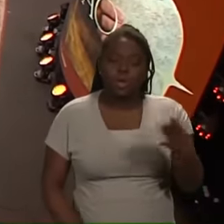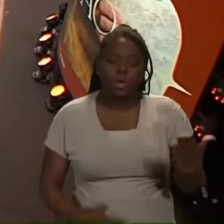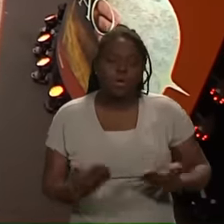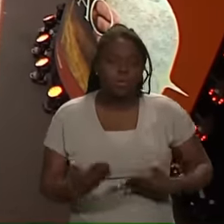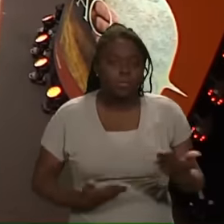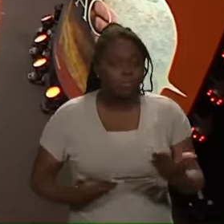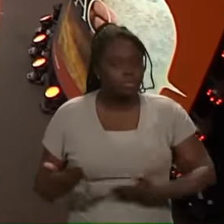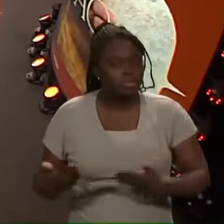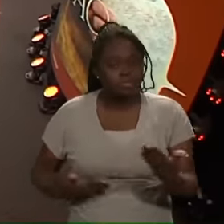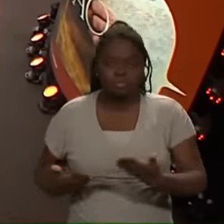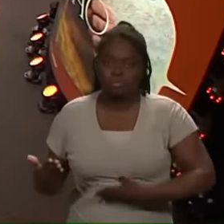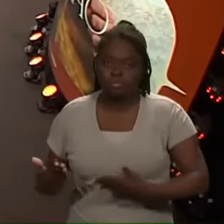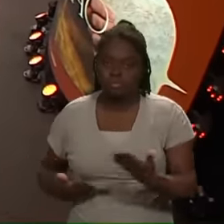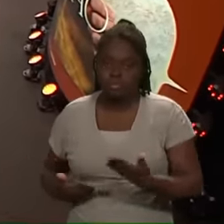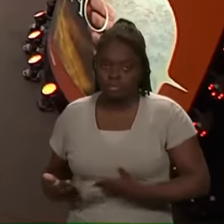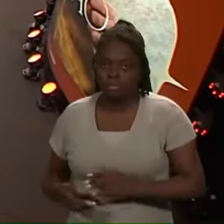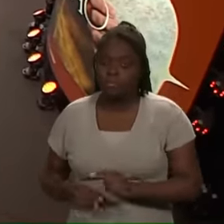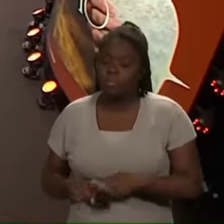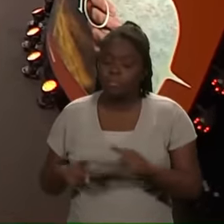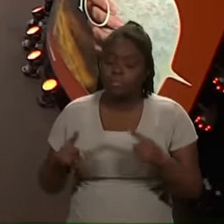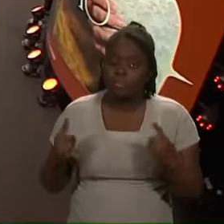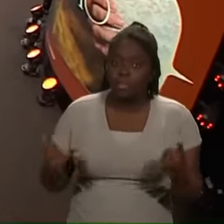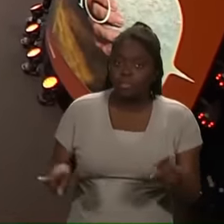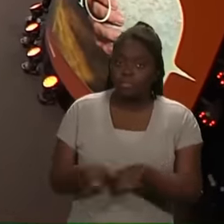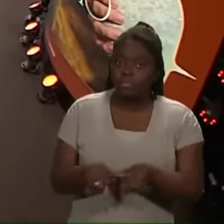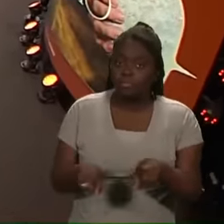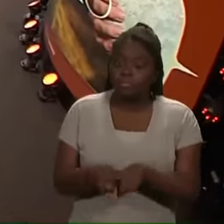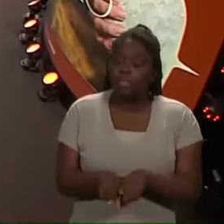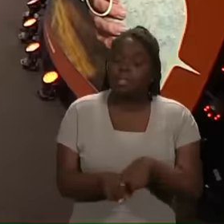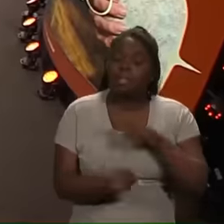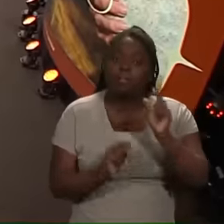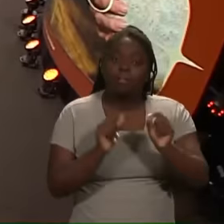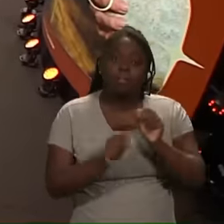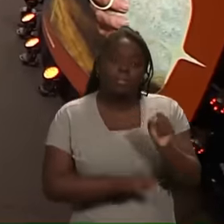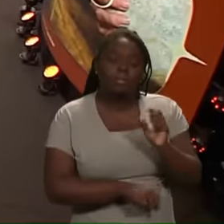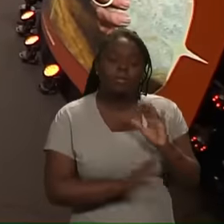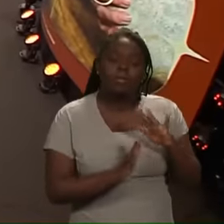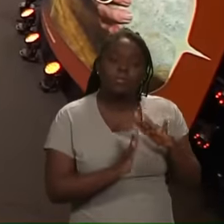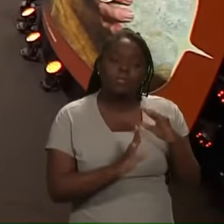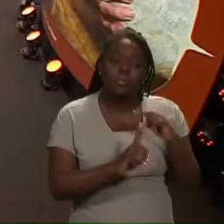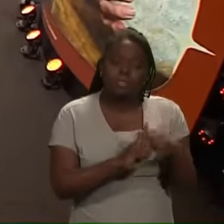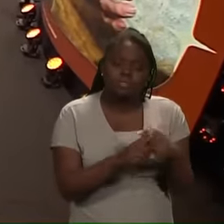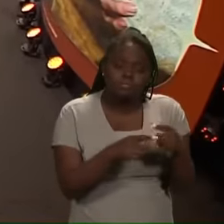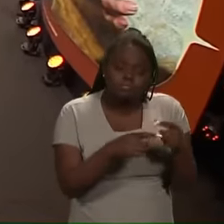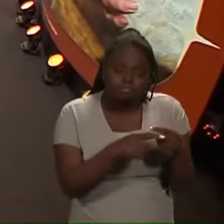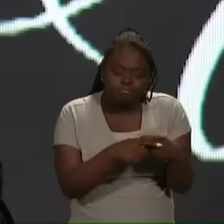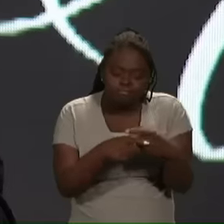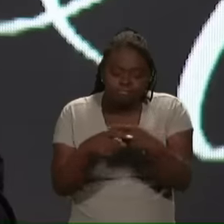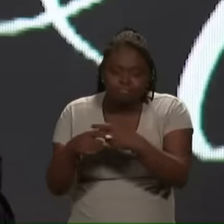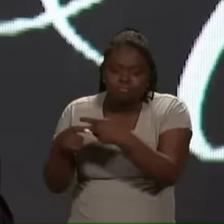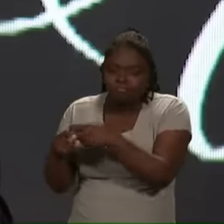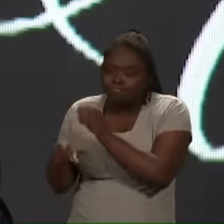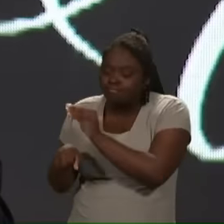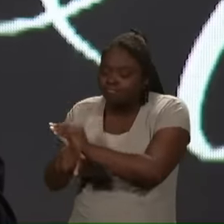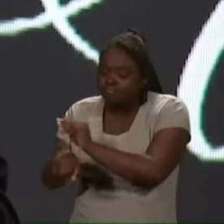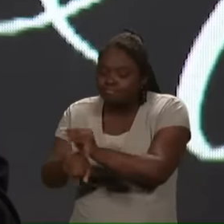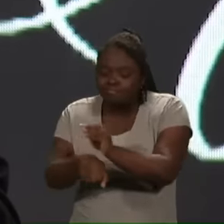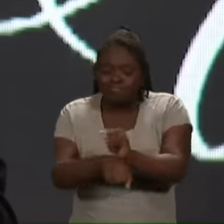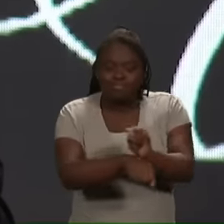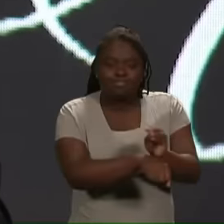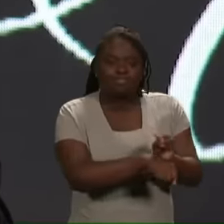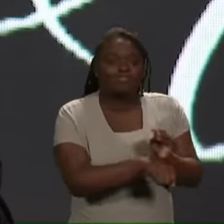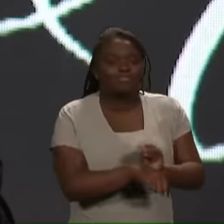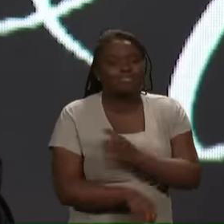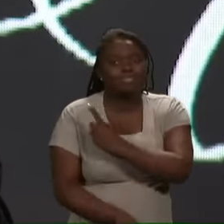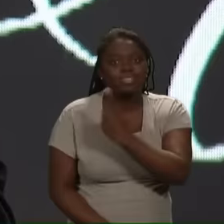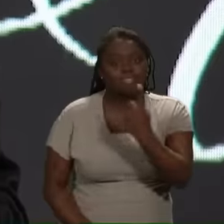servir, servir, servir. Mas ao mesmo tempo queremos ser sempre uma igreja pequenina, só para cuidar de cada